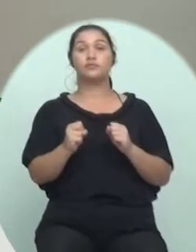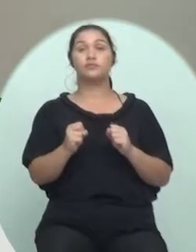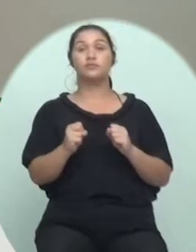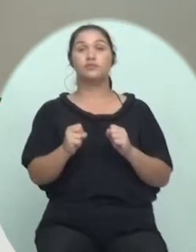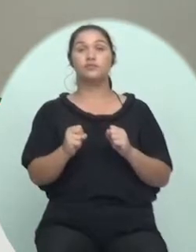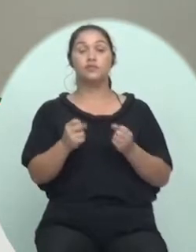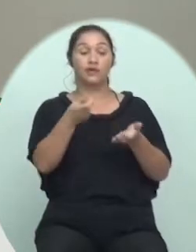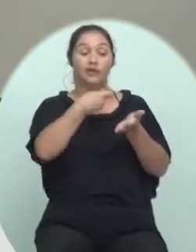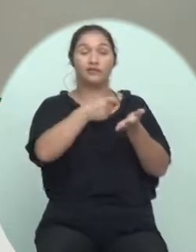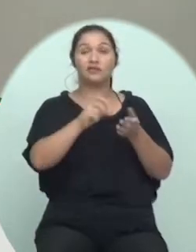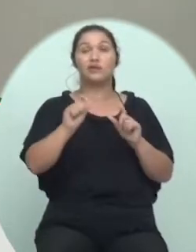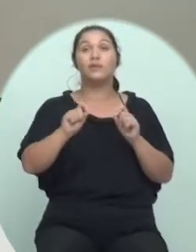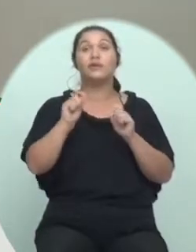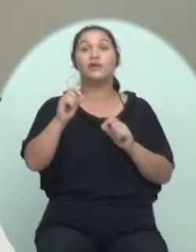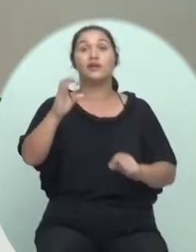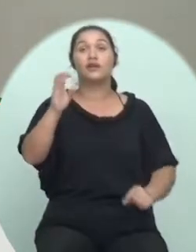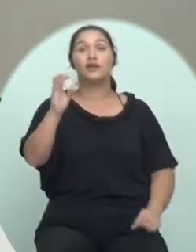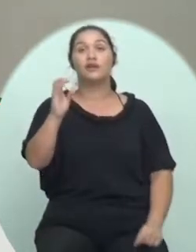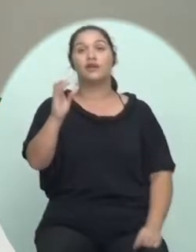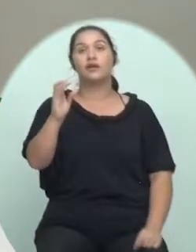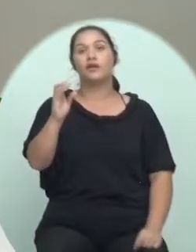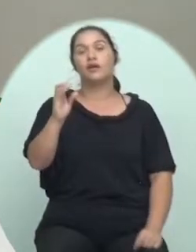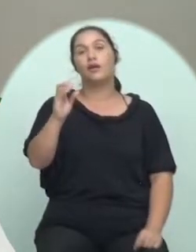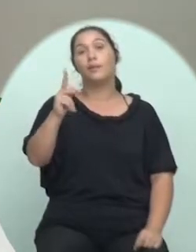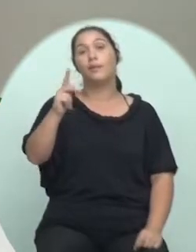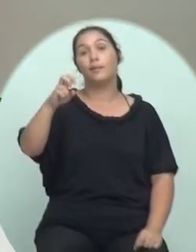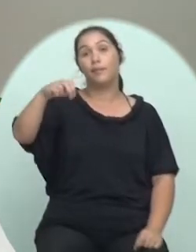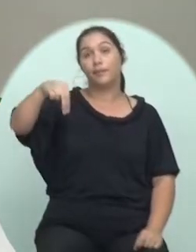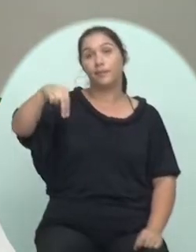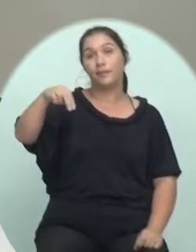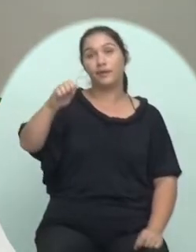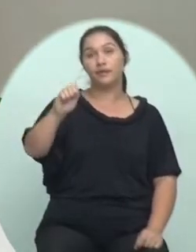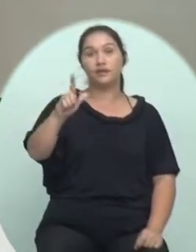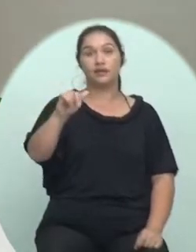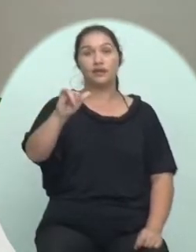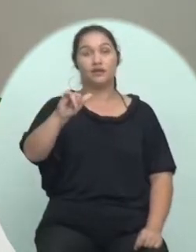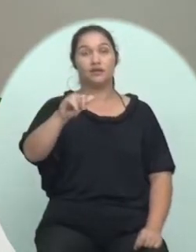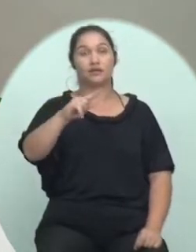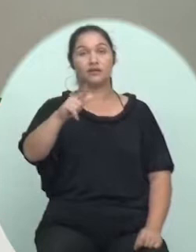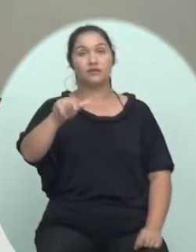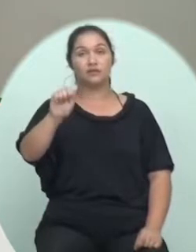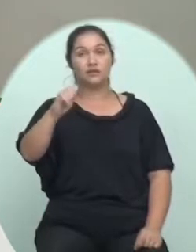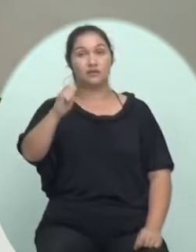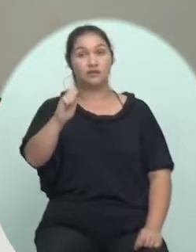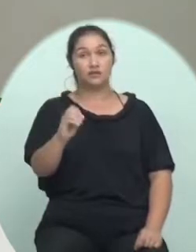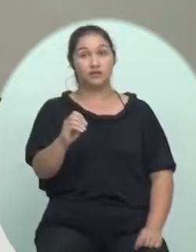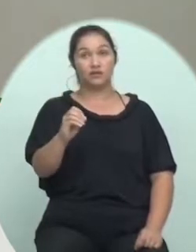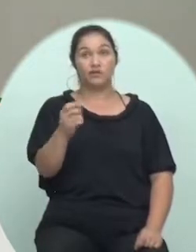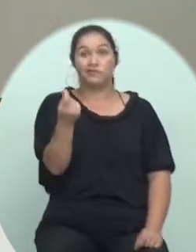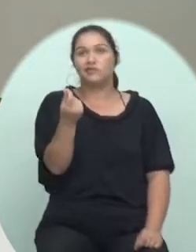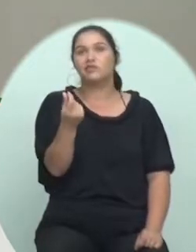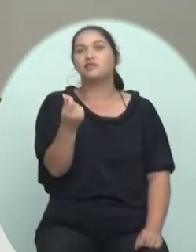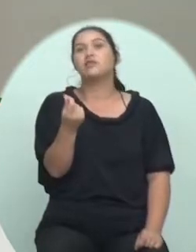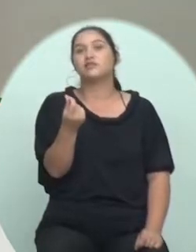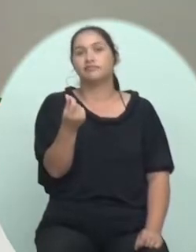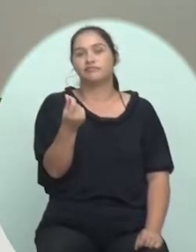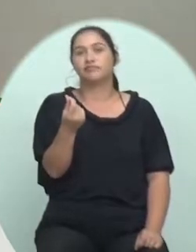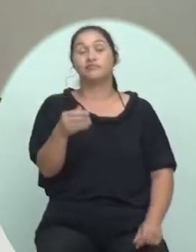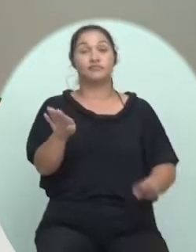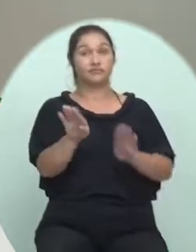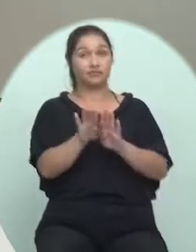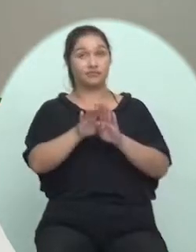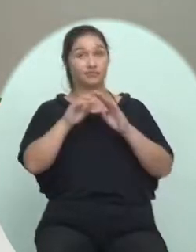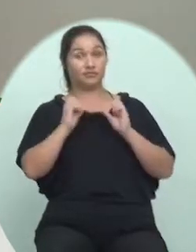compensações ou penalizações financeiras decorrentes das condições do pagamento. Pode